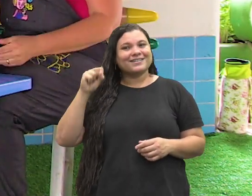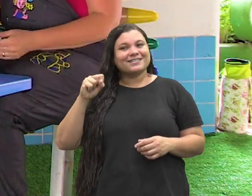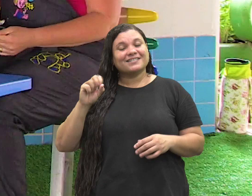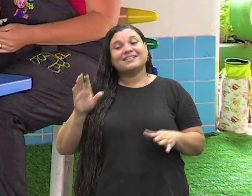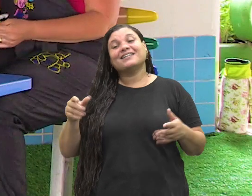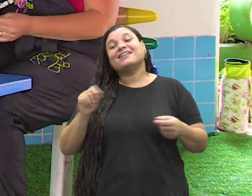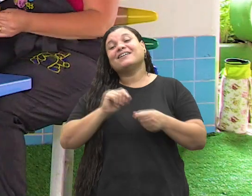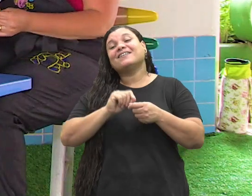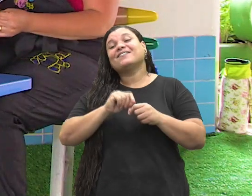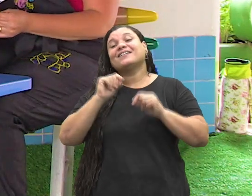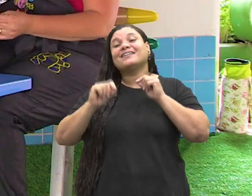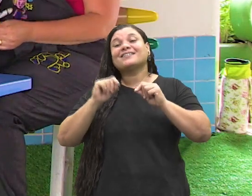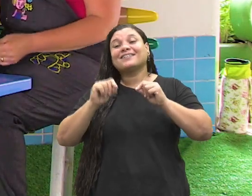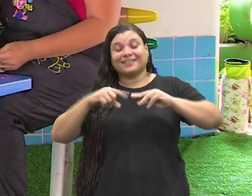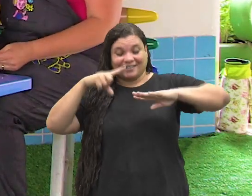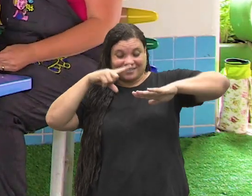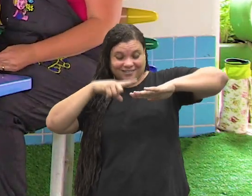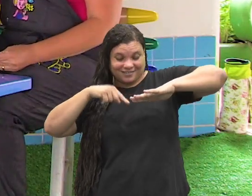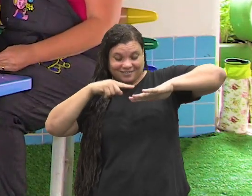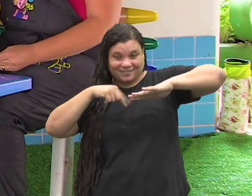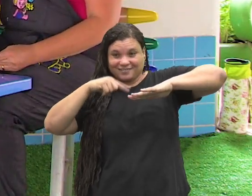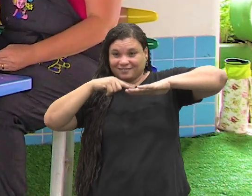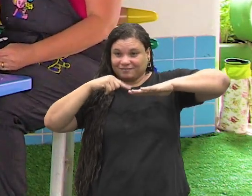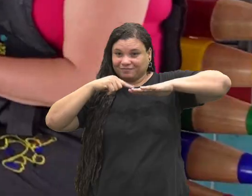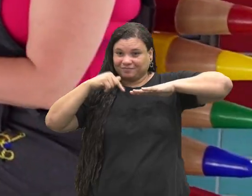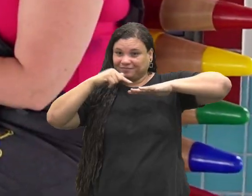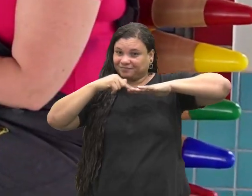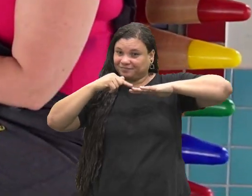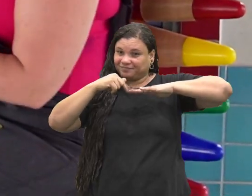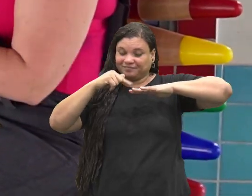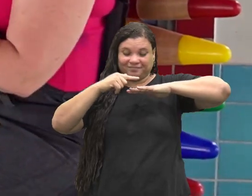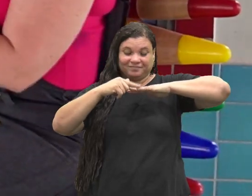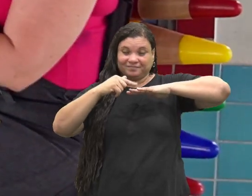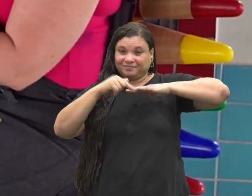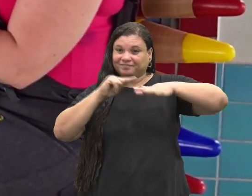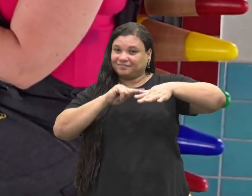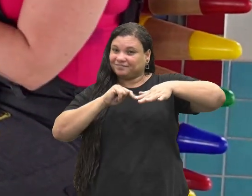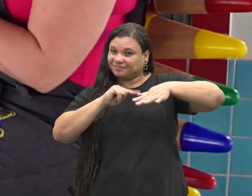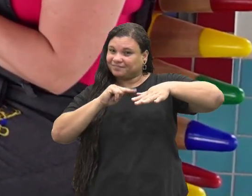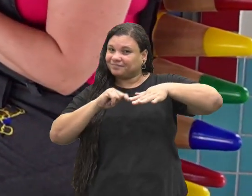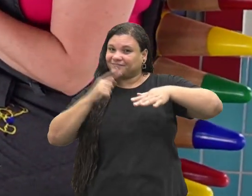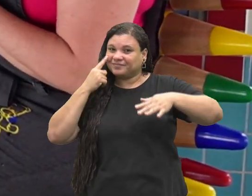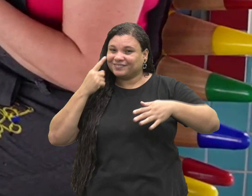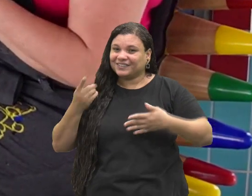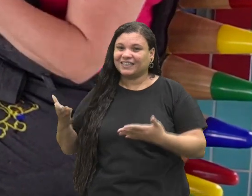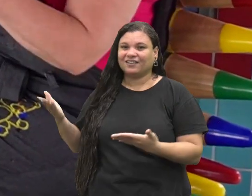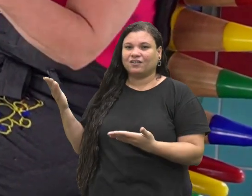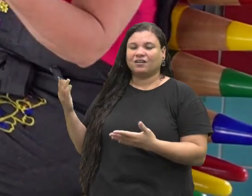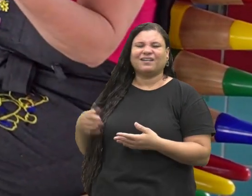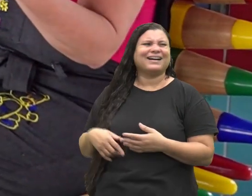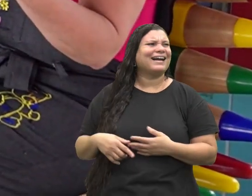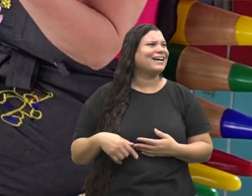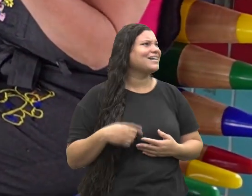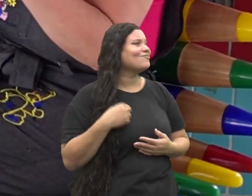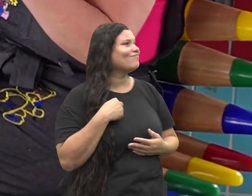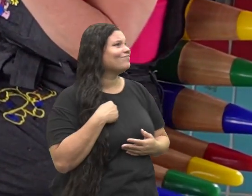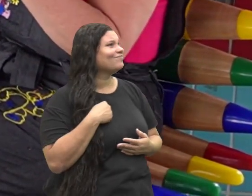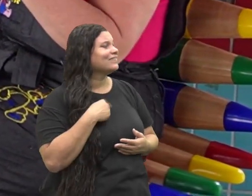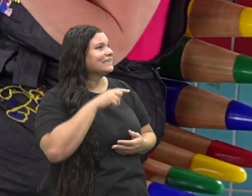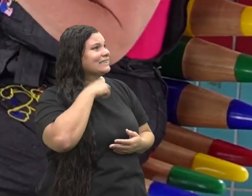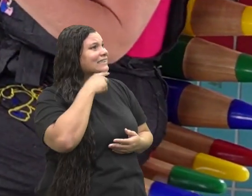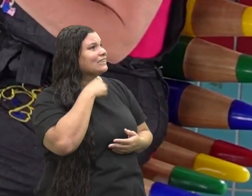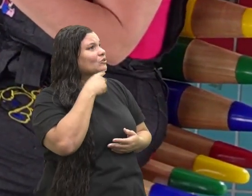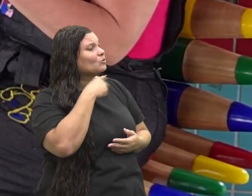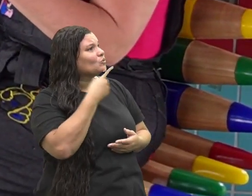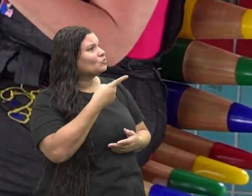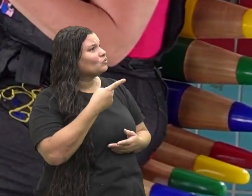Gostou, gente, Sofia? Vou deixar você escolher uma cor. Então, Karina, mas aqui eu fiquei em dúvida. Como que eu faço pra